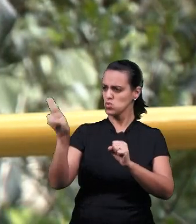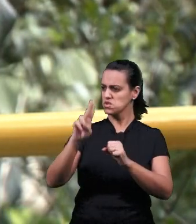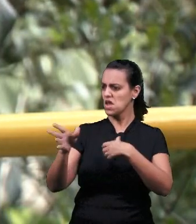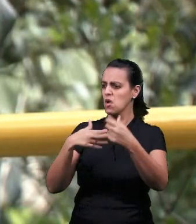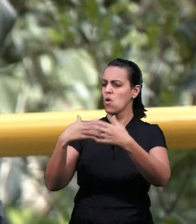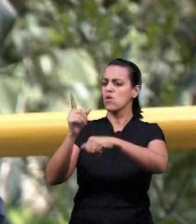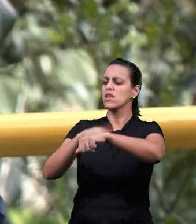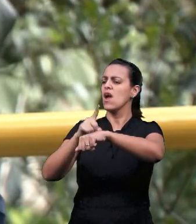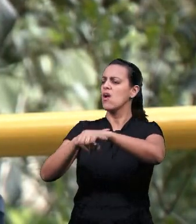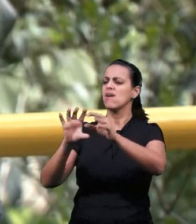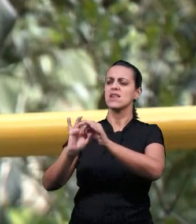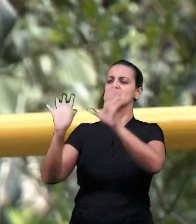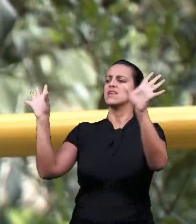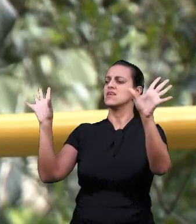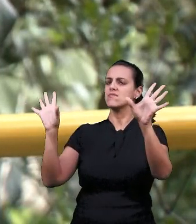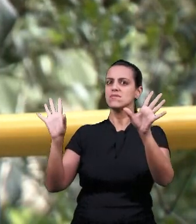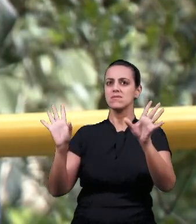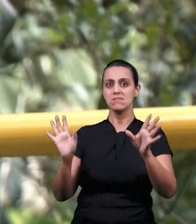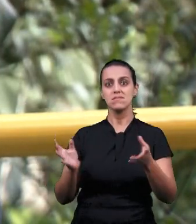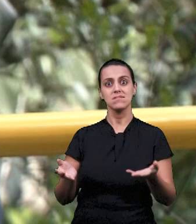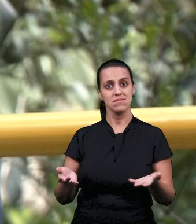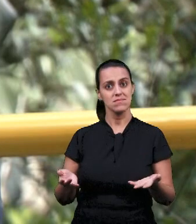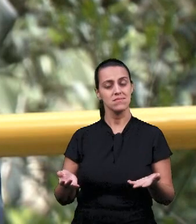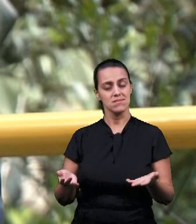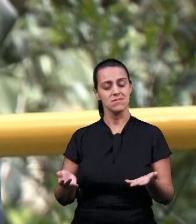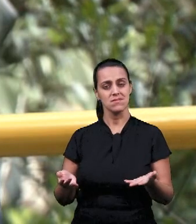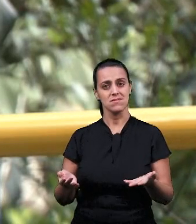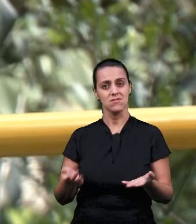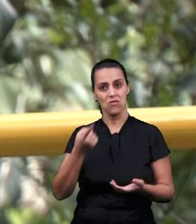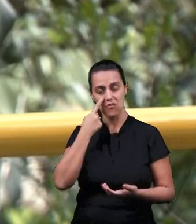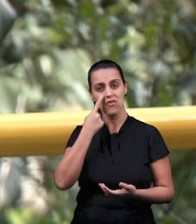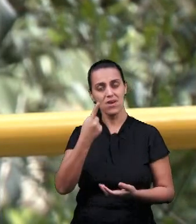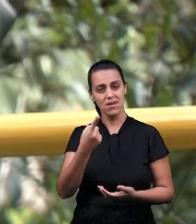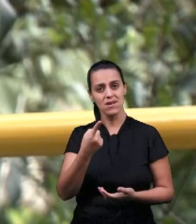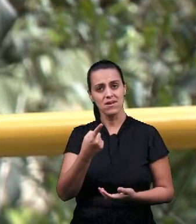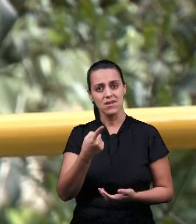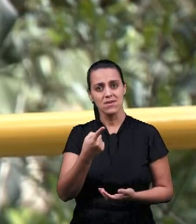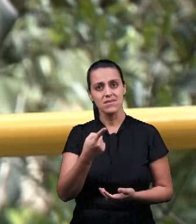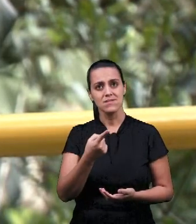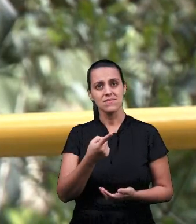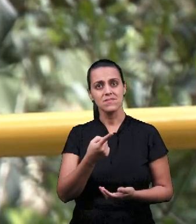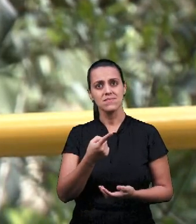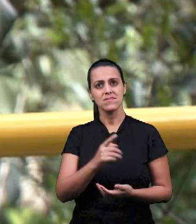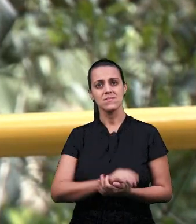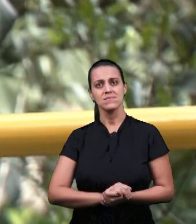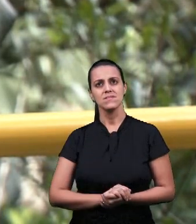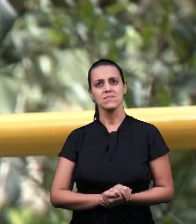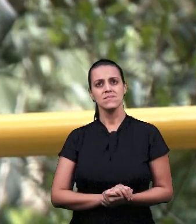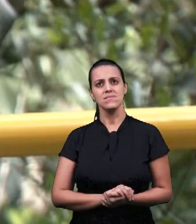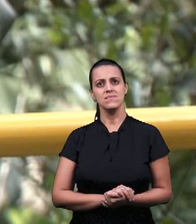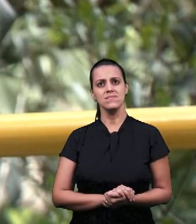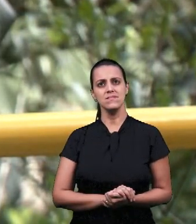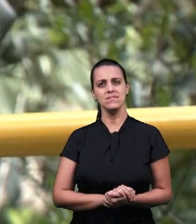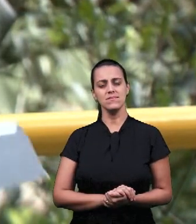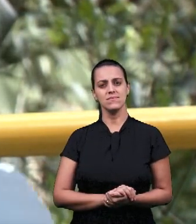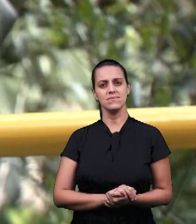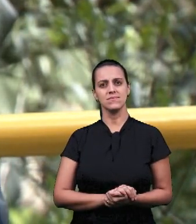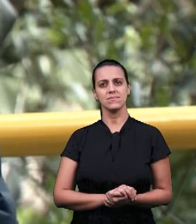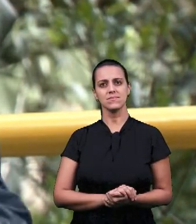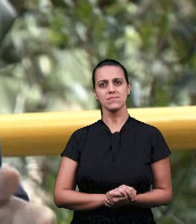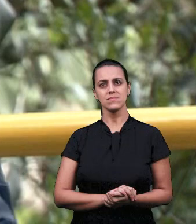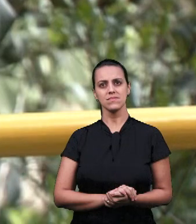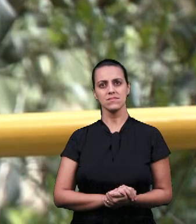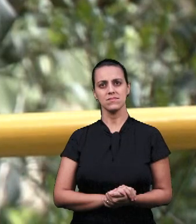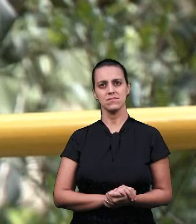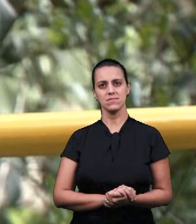valer e tudo isso. Então, nós estamos vendo o que ela falou aqui, os elogios, eu não vou nem ler, porque foi